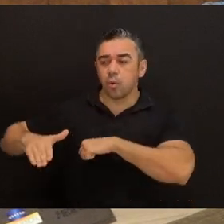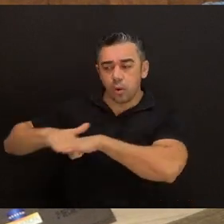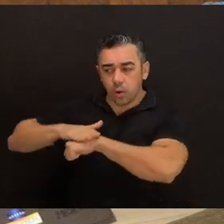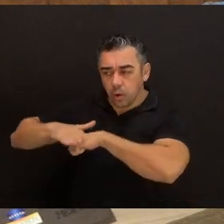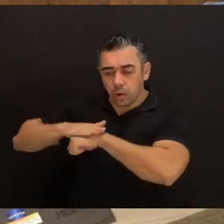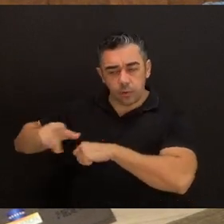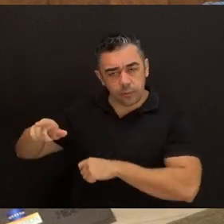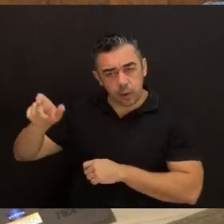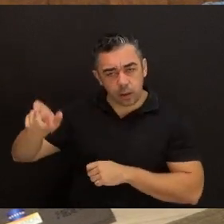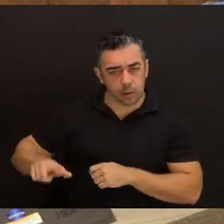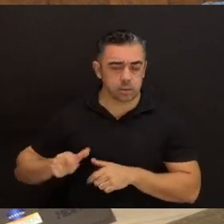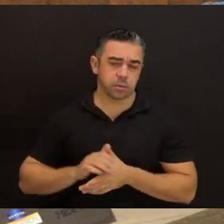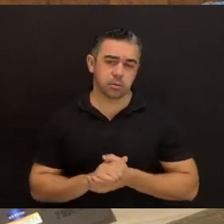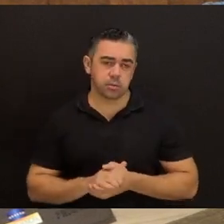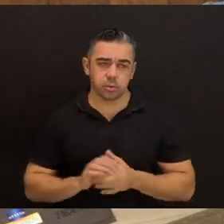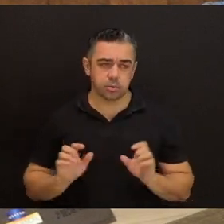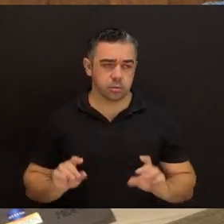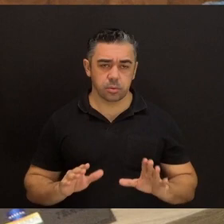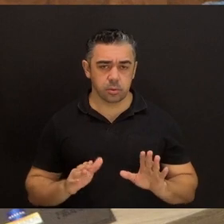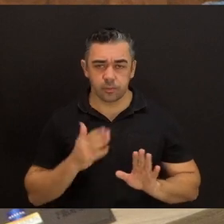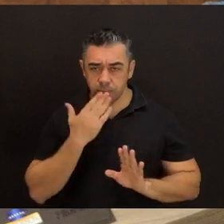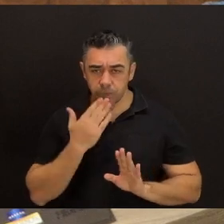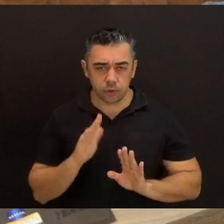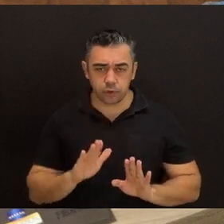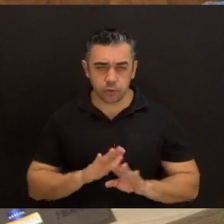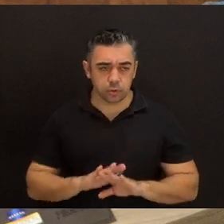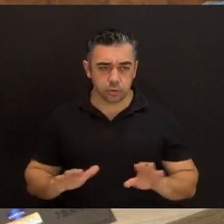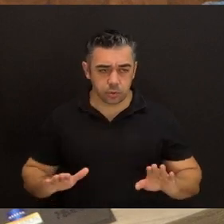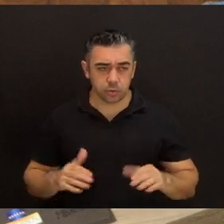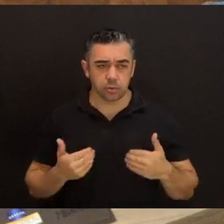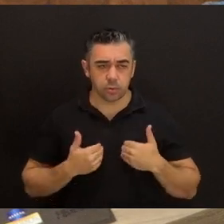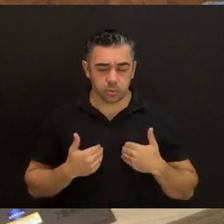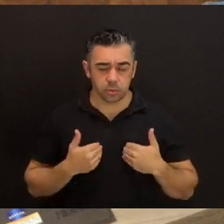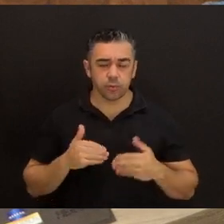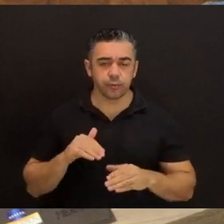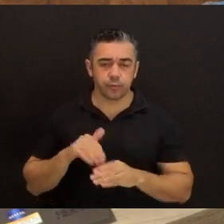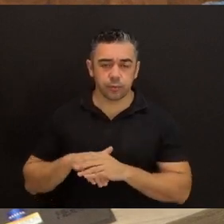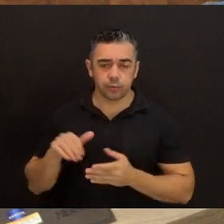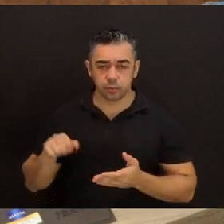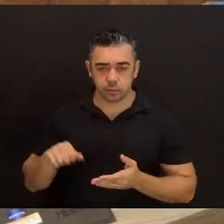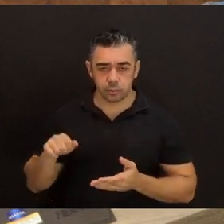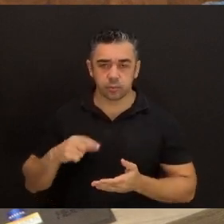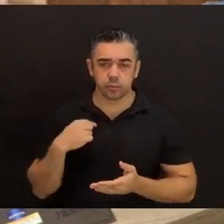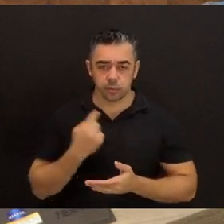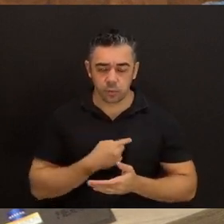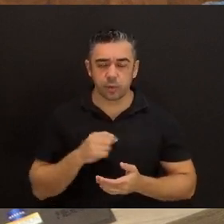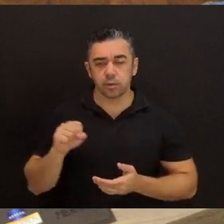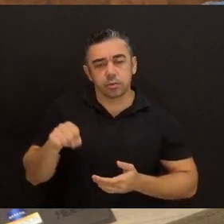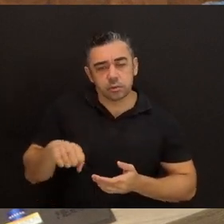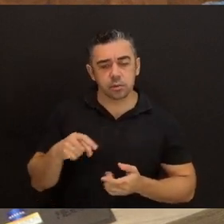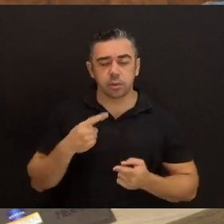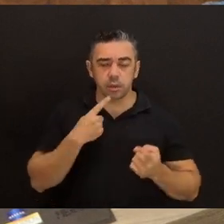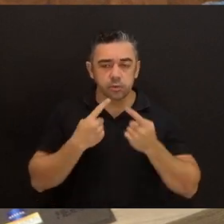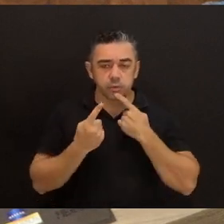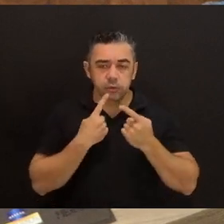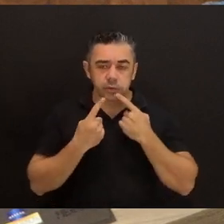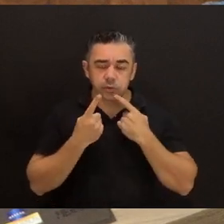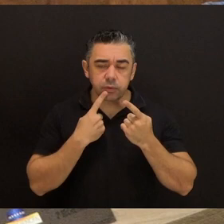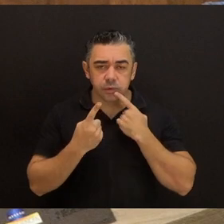projeto é só isso Mas eu sou favorável nós temos que ser favorável a discussão